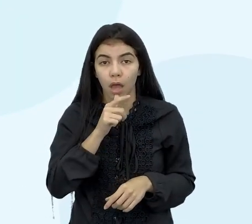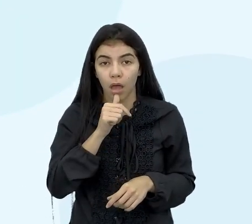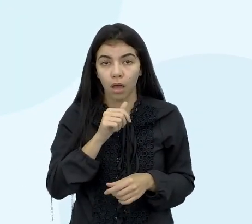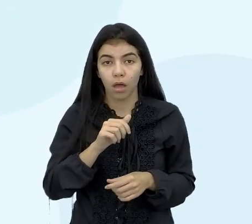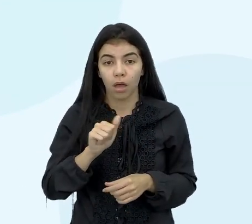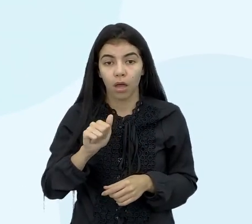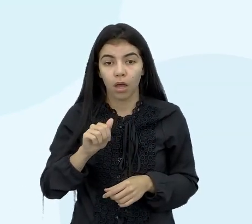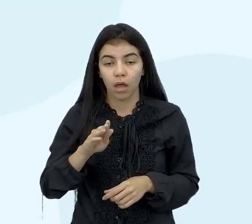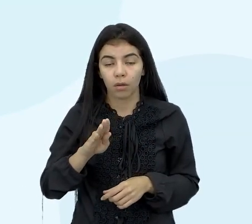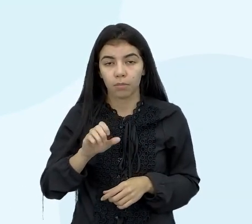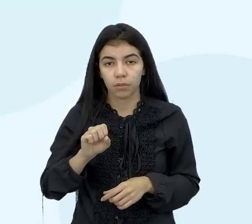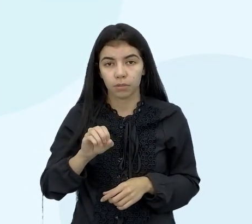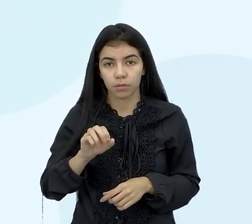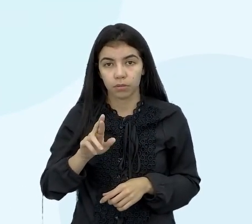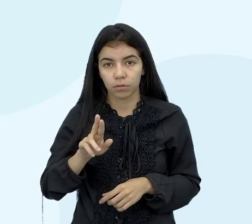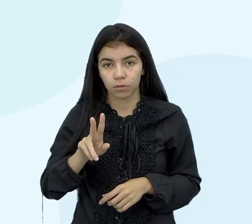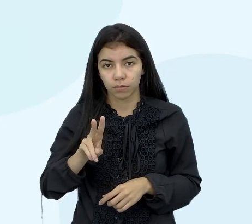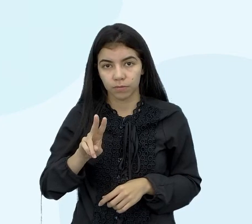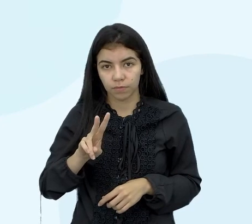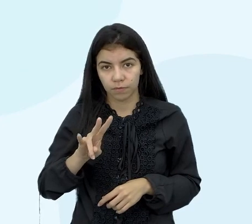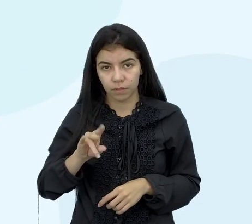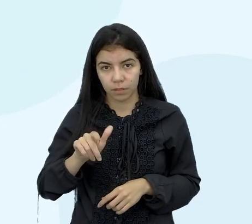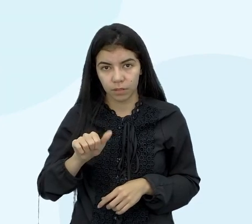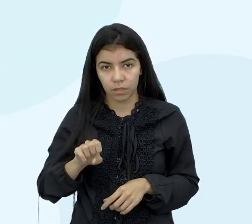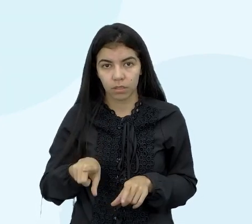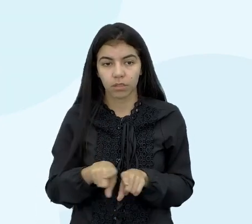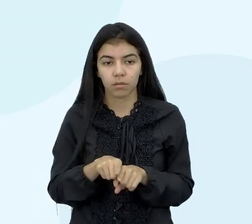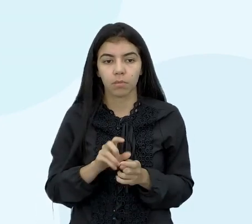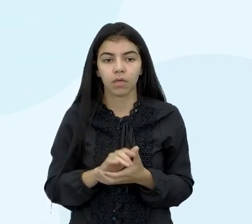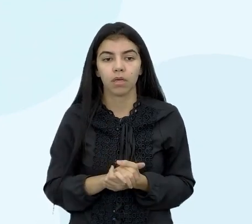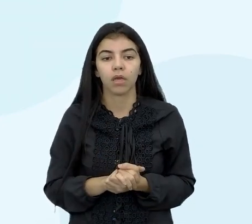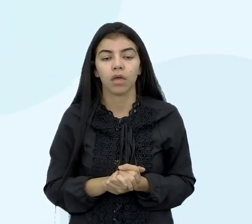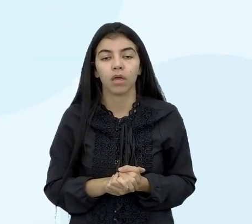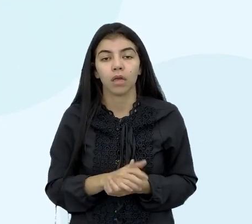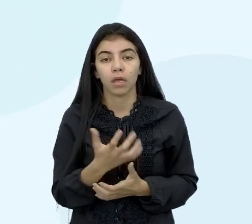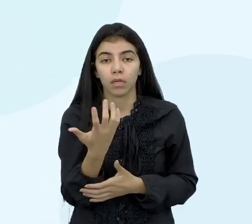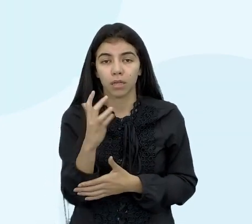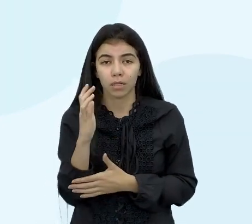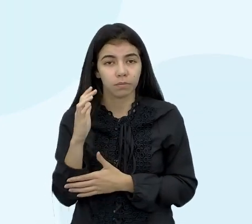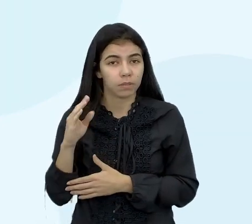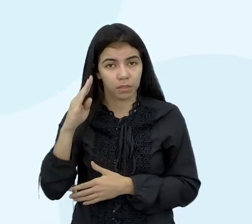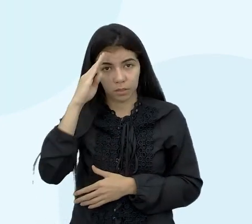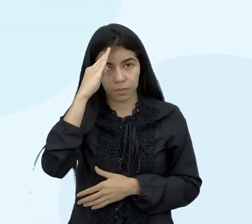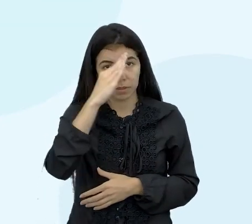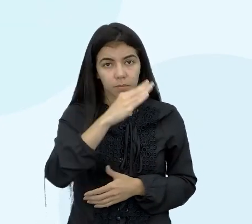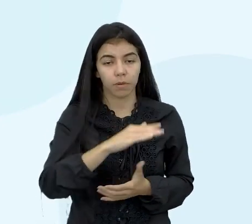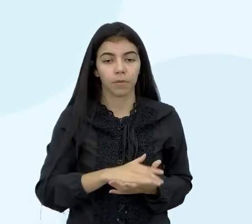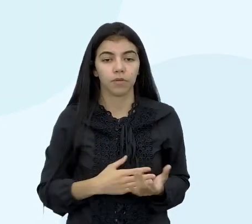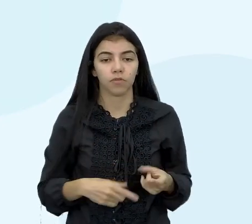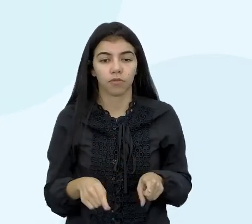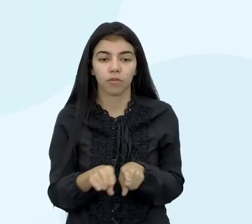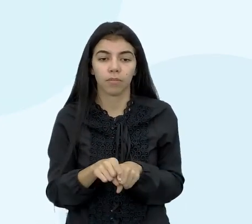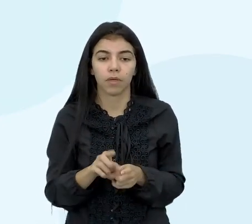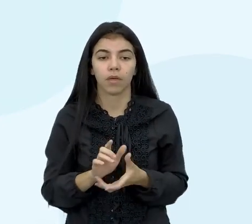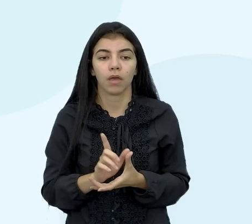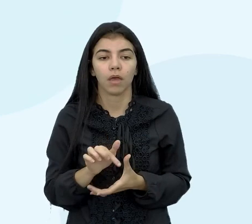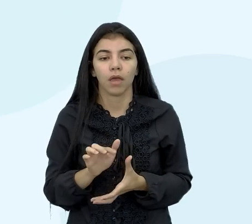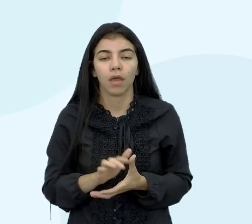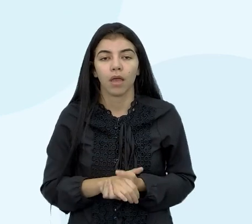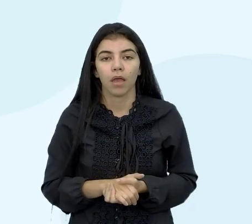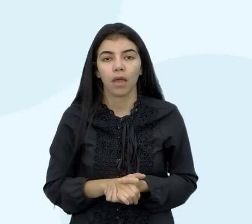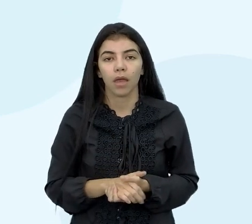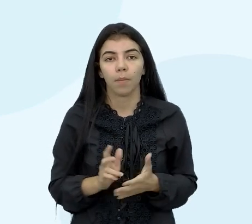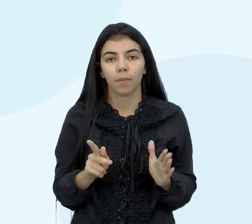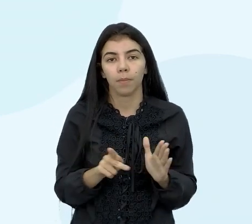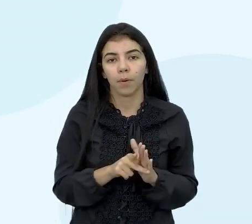vai ficar ali próxima dos colóides, né? E das plantas principalmente. Os colóides aí que a gente está dizendo é a parte da